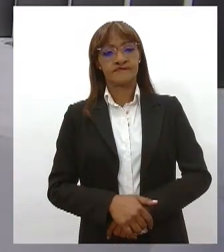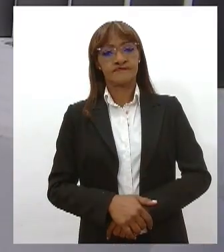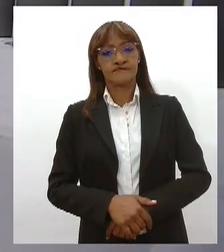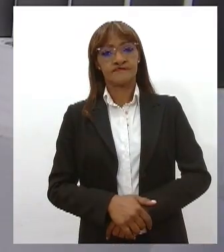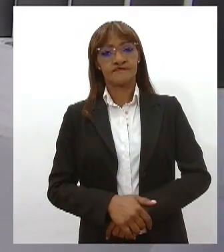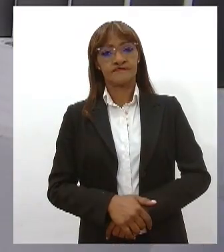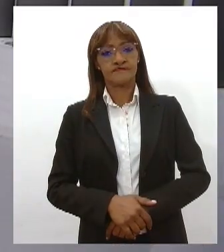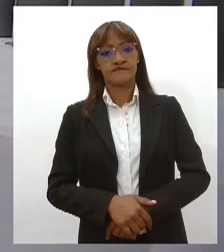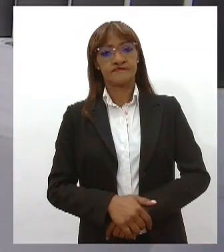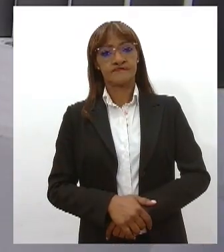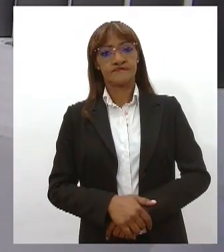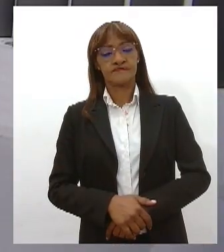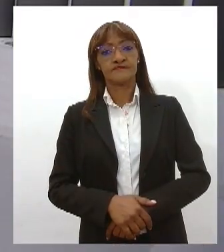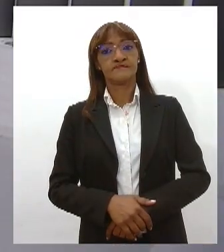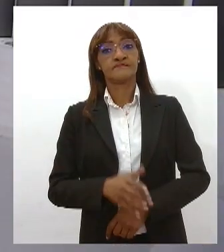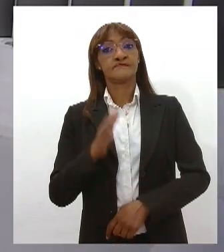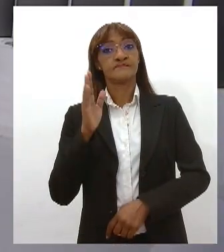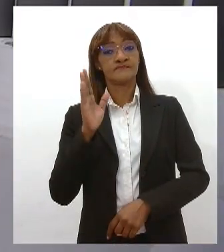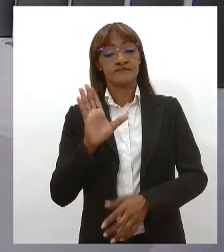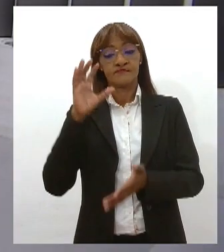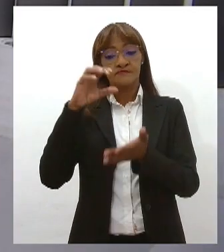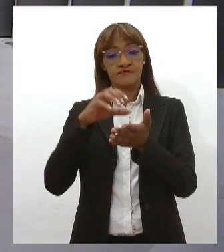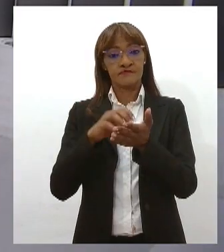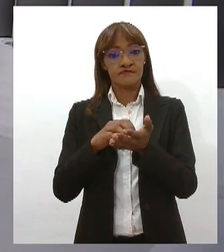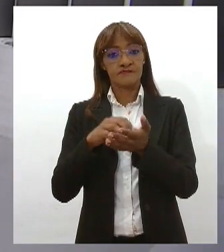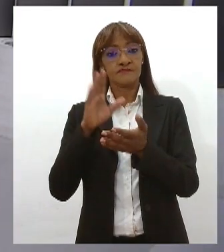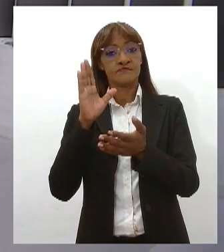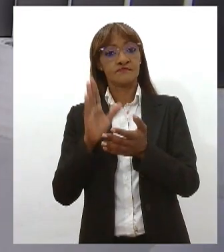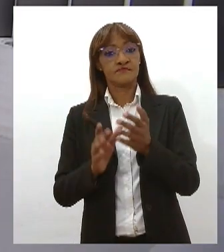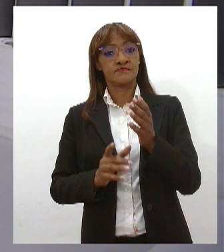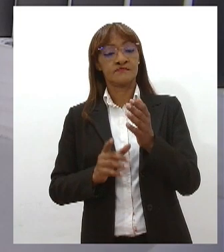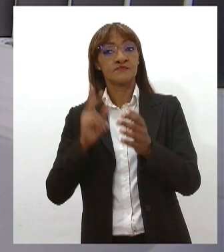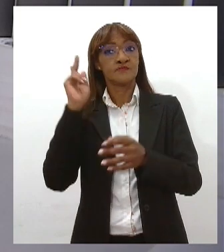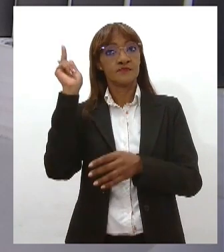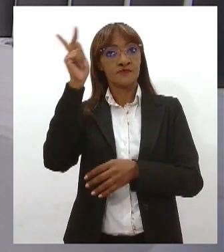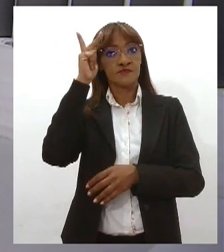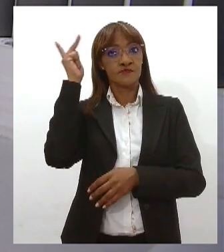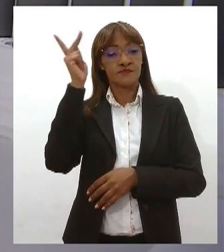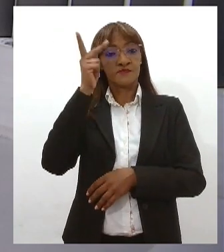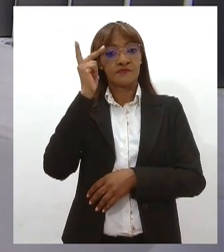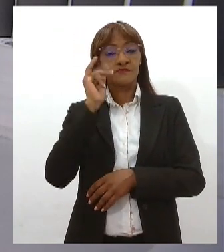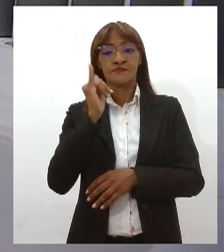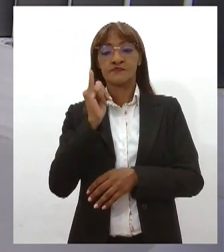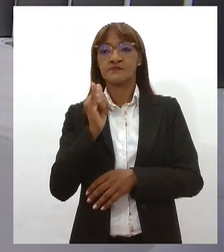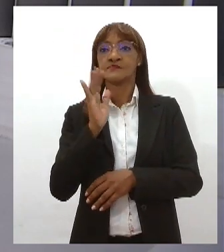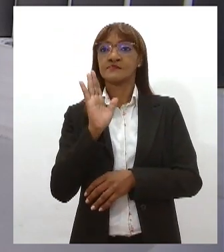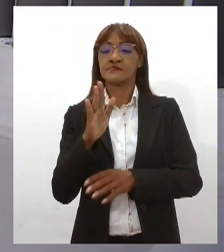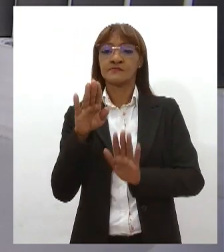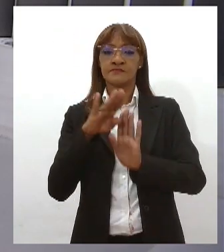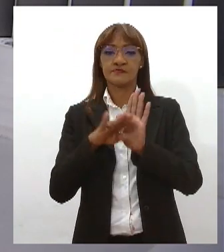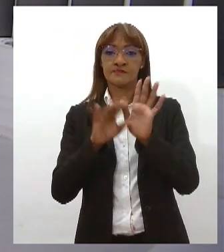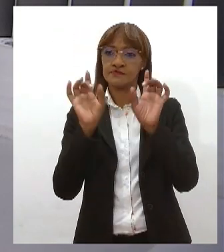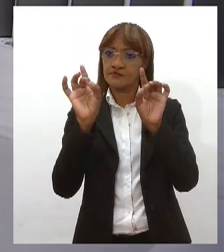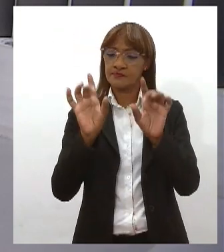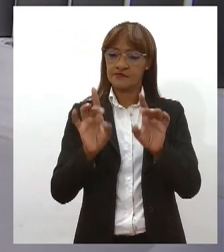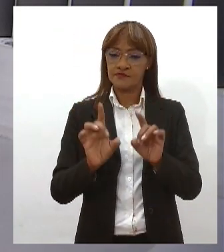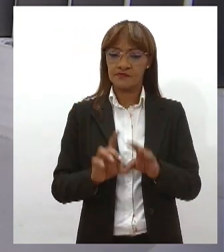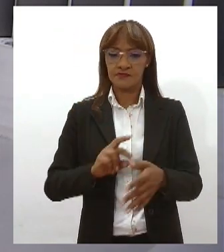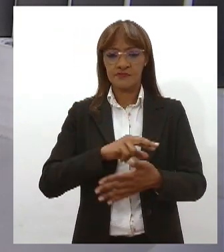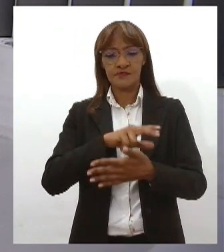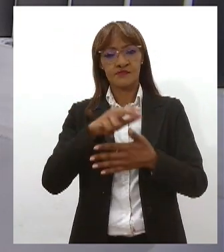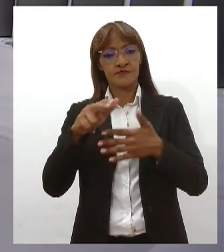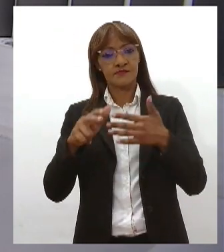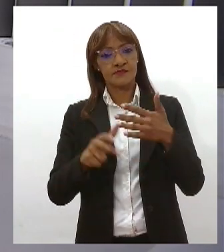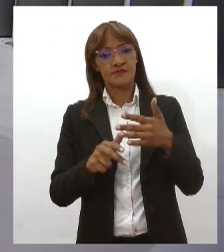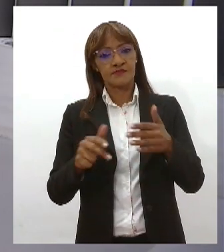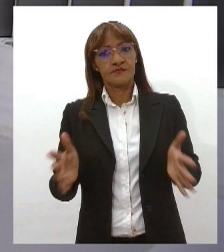A Academia Sergipana de Contadores de História está com uma programação especial, com diversas ações de incentivo à